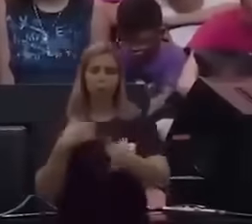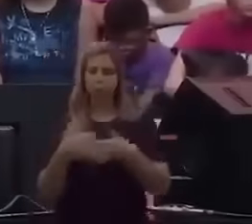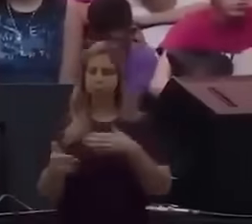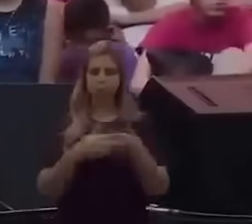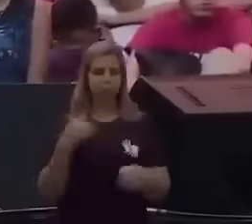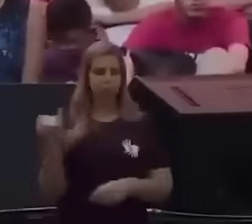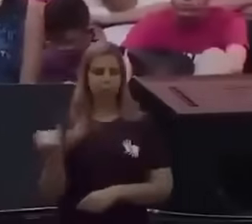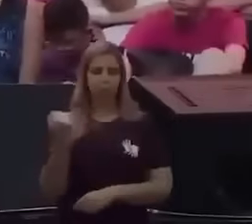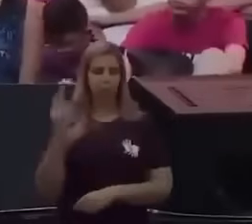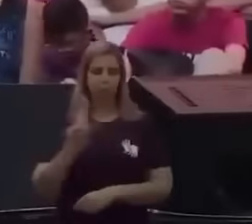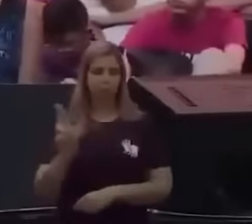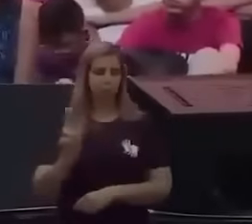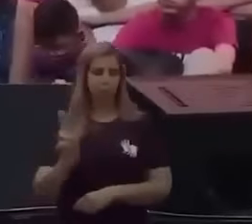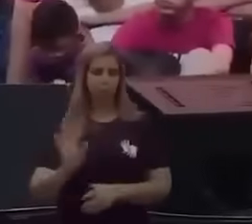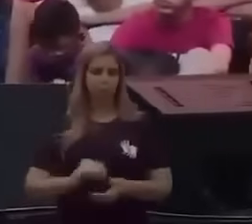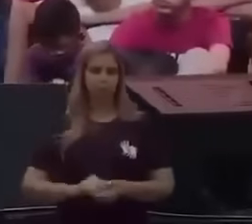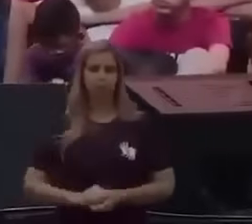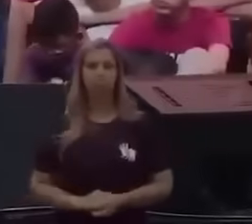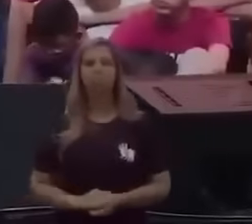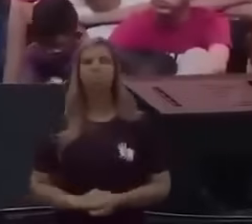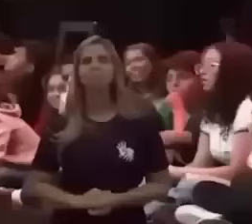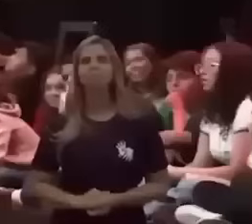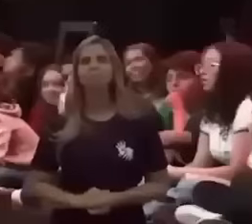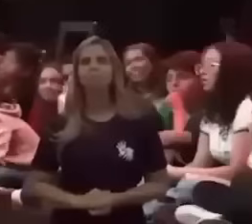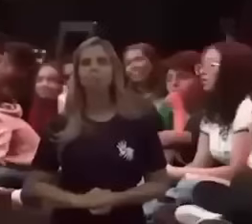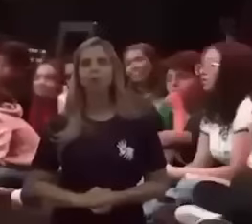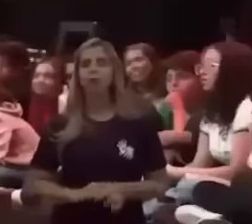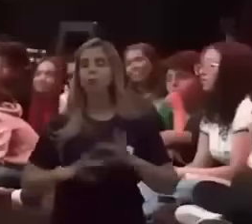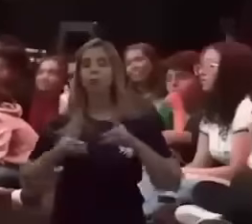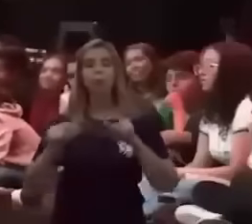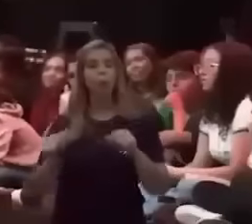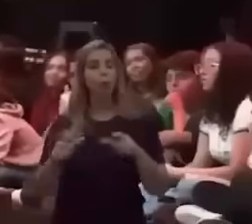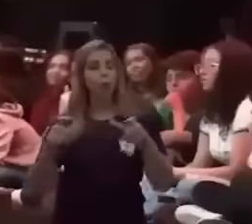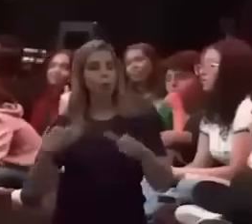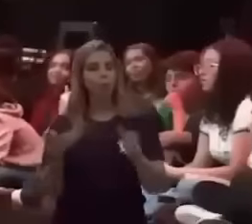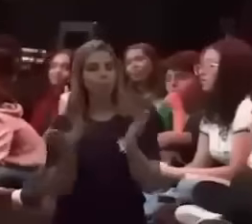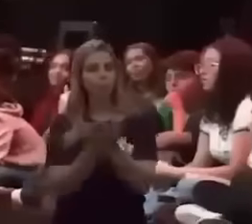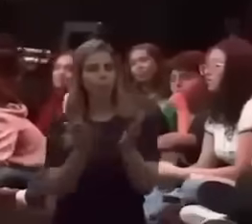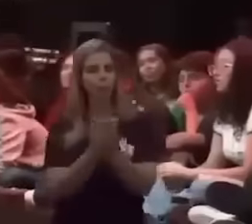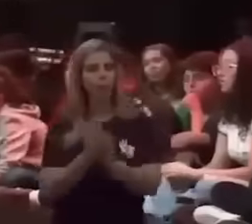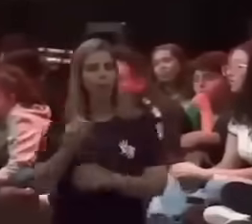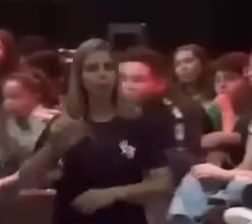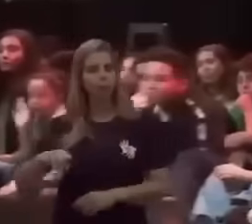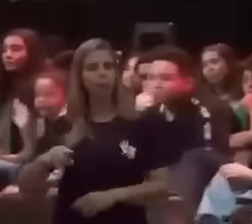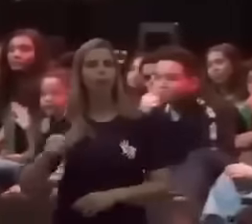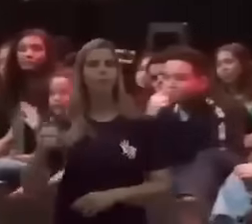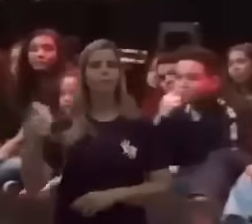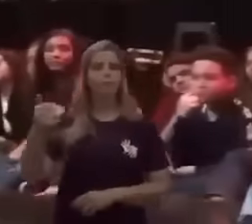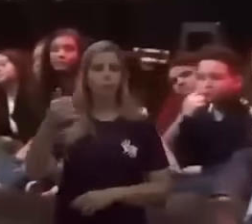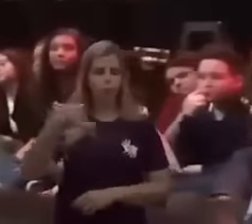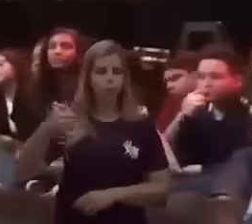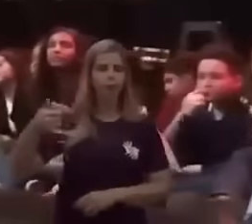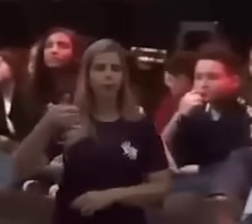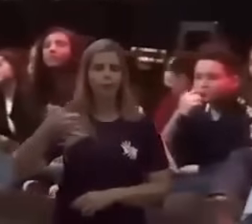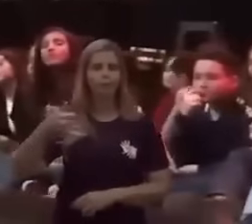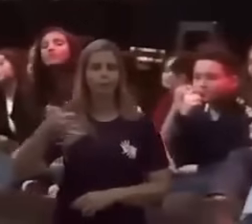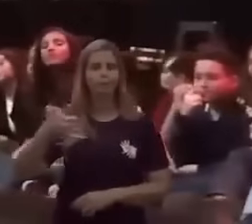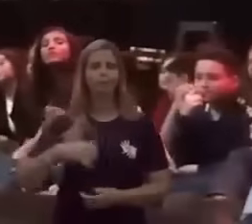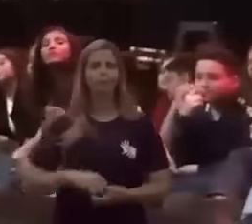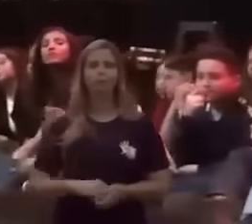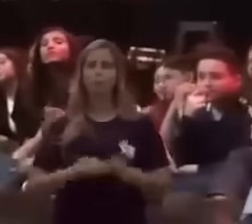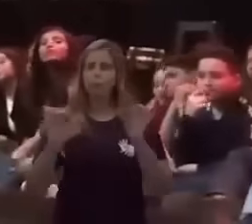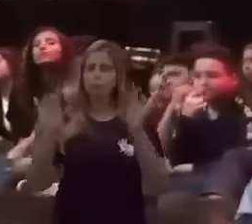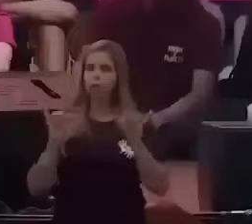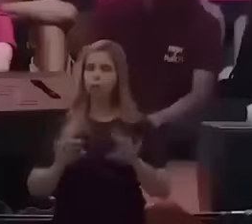faz peregrinação sagrada. Para crente todo lugar é sagrado. Mas diz a Bíblia que Jesus sobe o